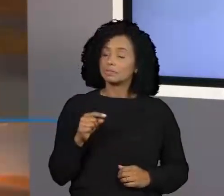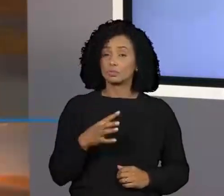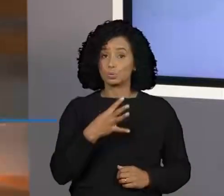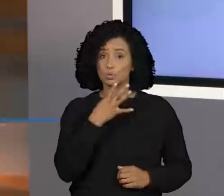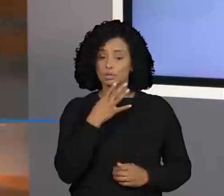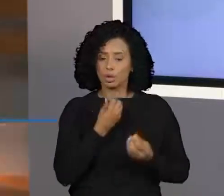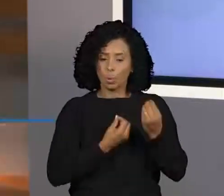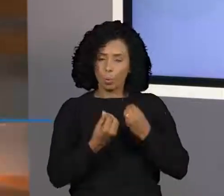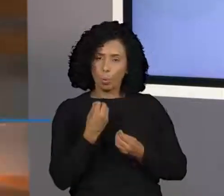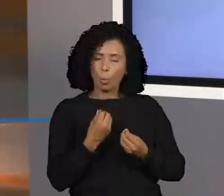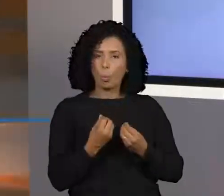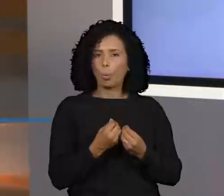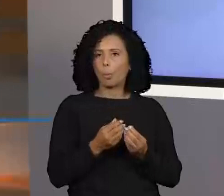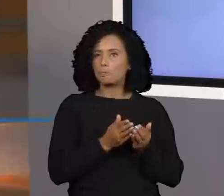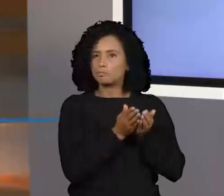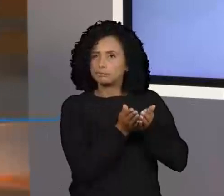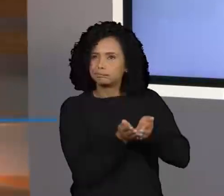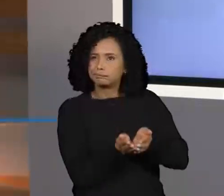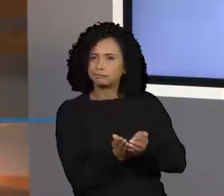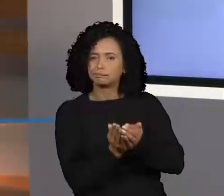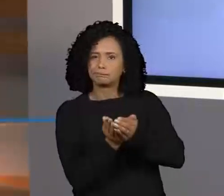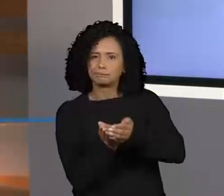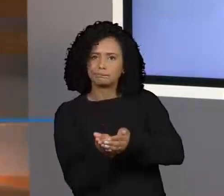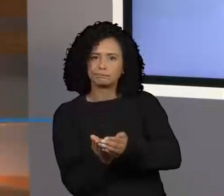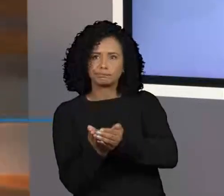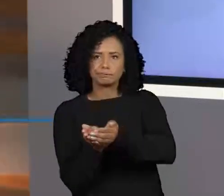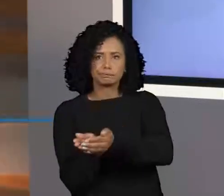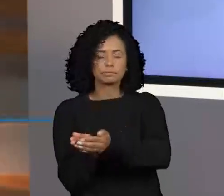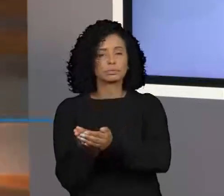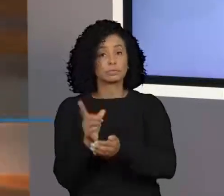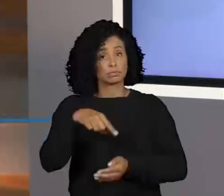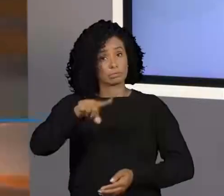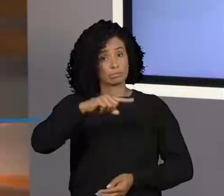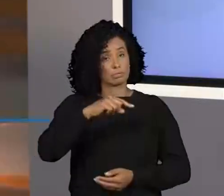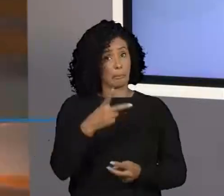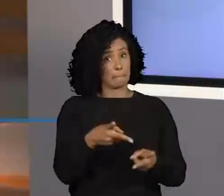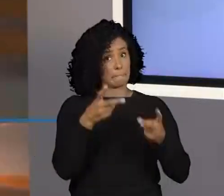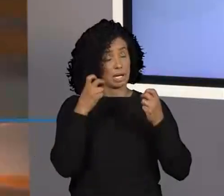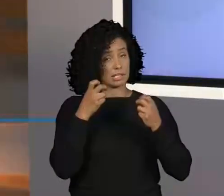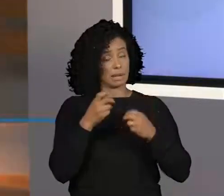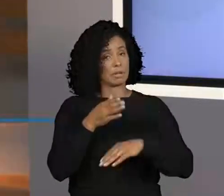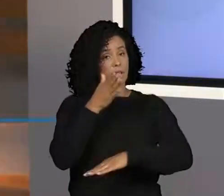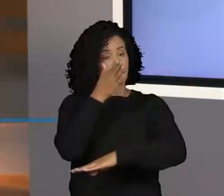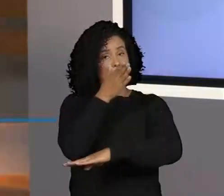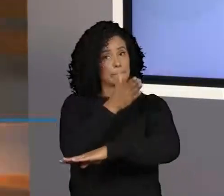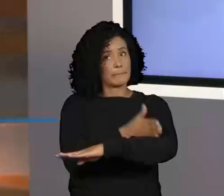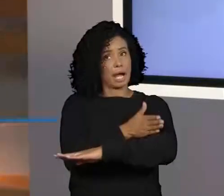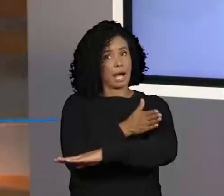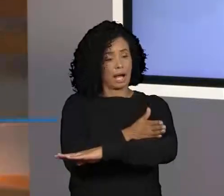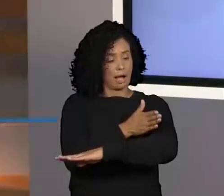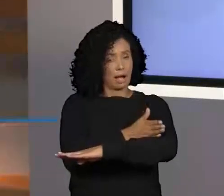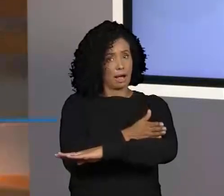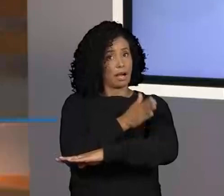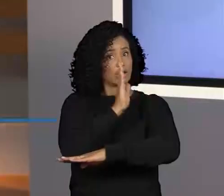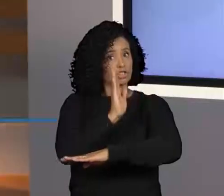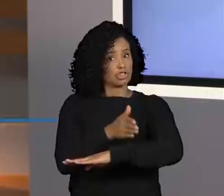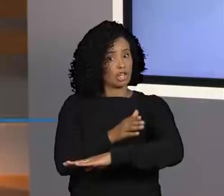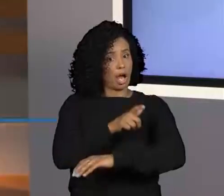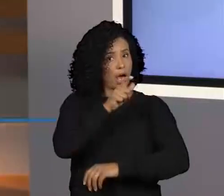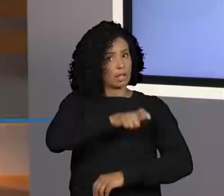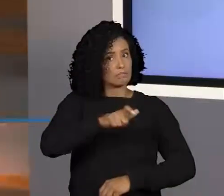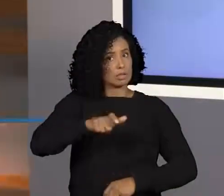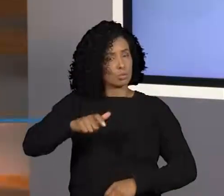meio da história. E a gente já percebe que na pré-história o homem já pensava em como se transportar, mudar